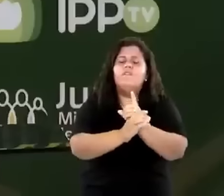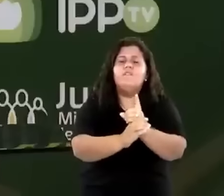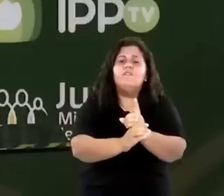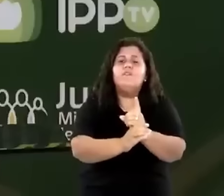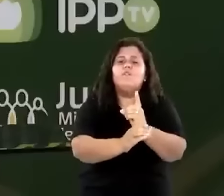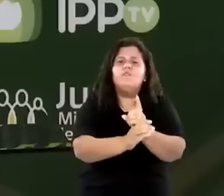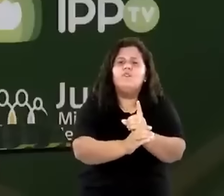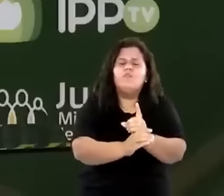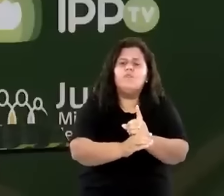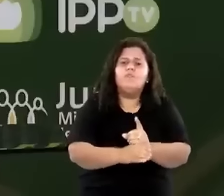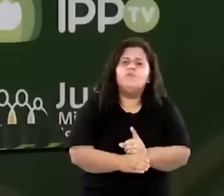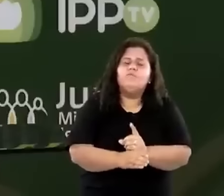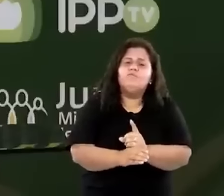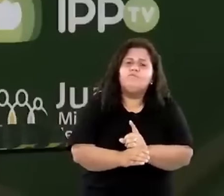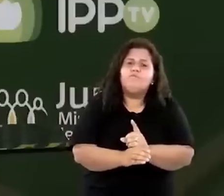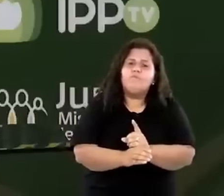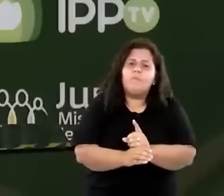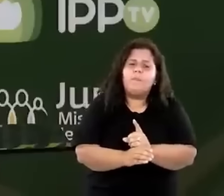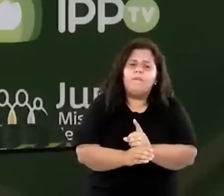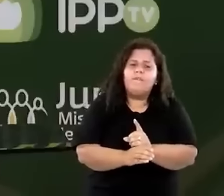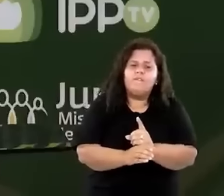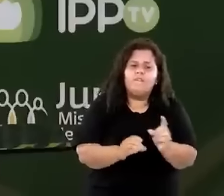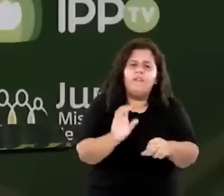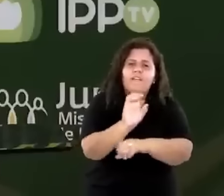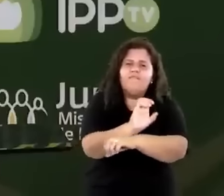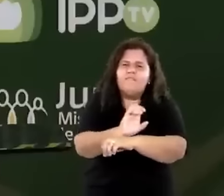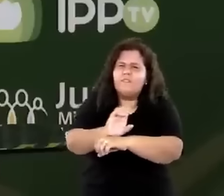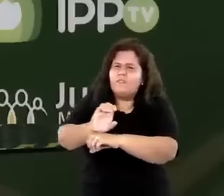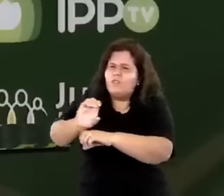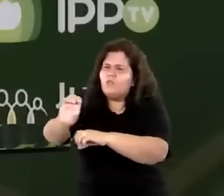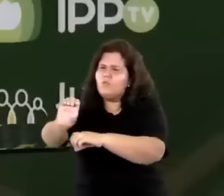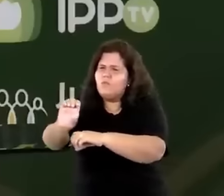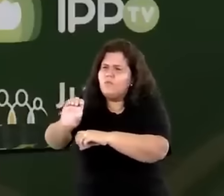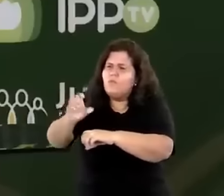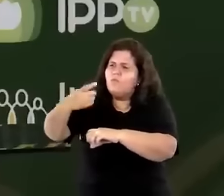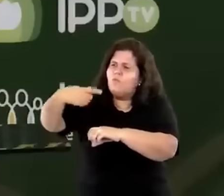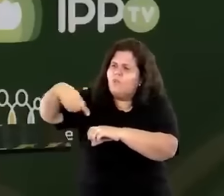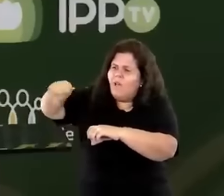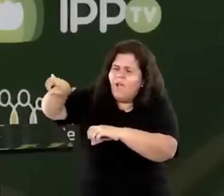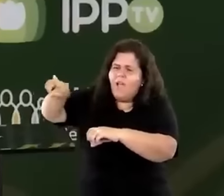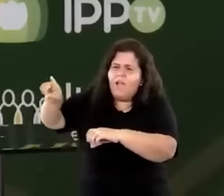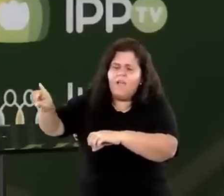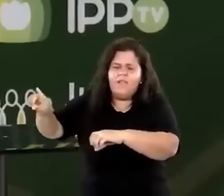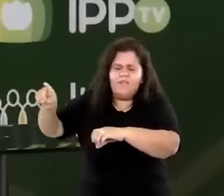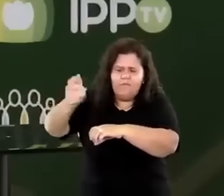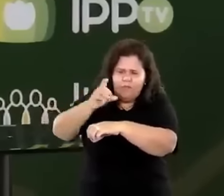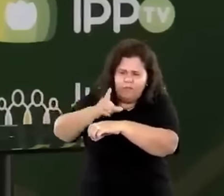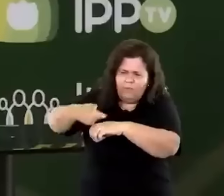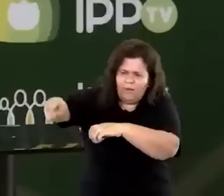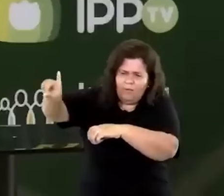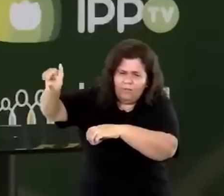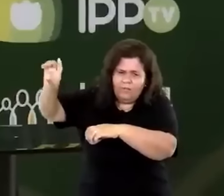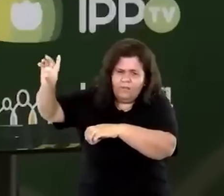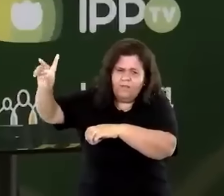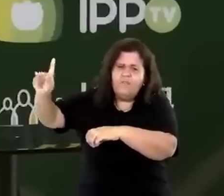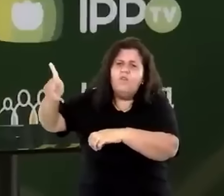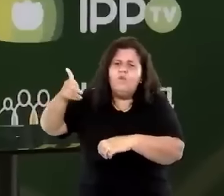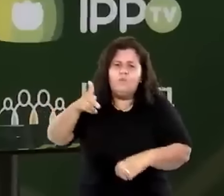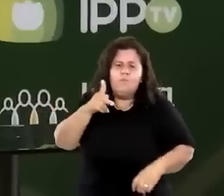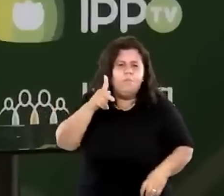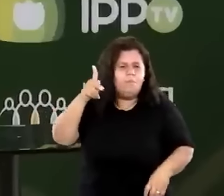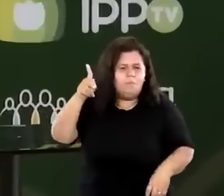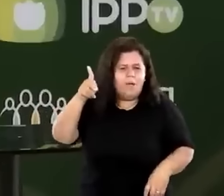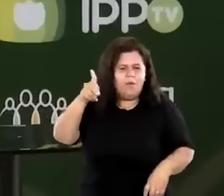Éfeso capital da Ásia menor é deportado para uma colônia penal para uma ilha